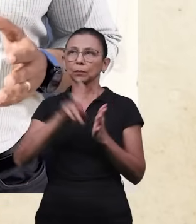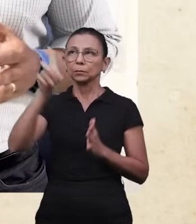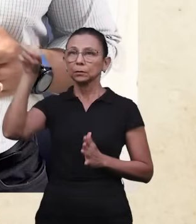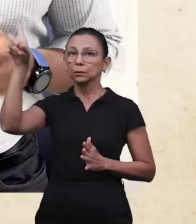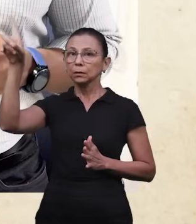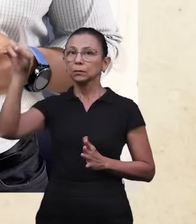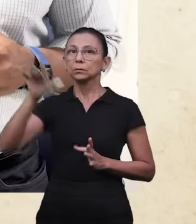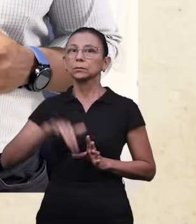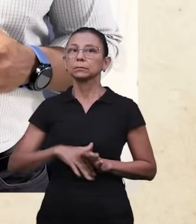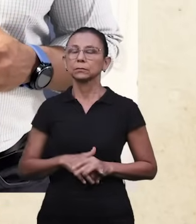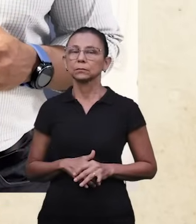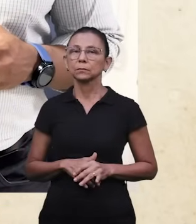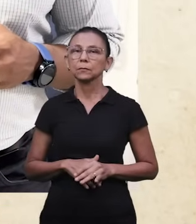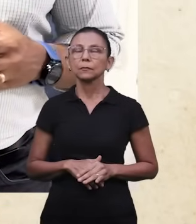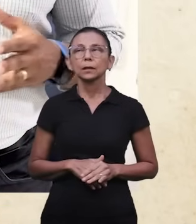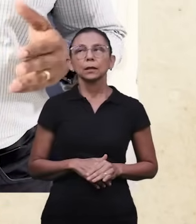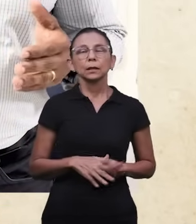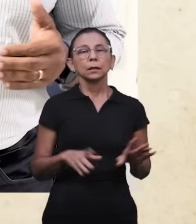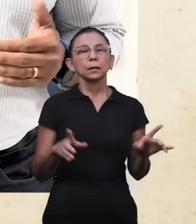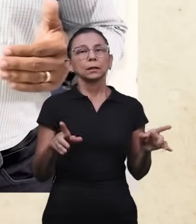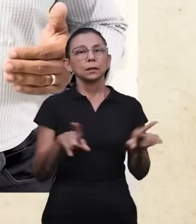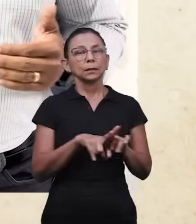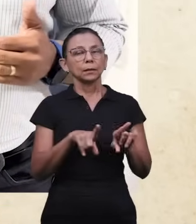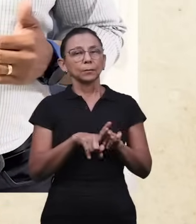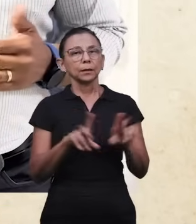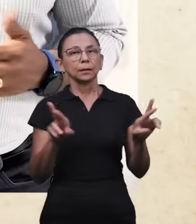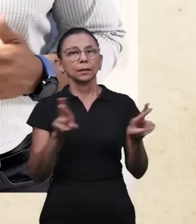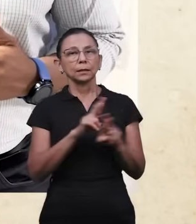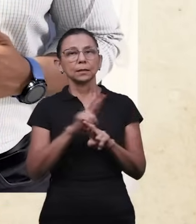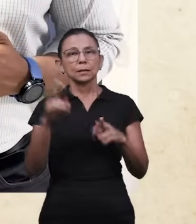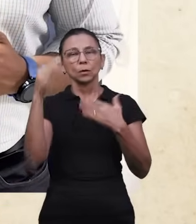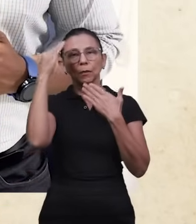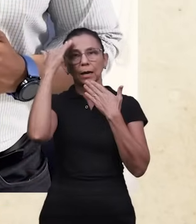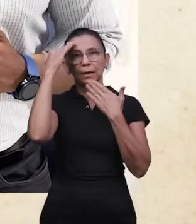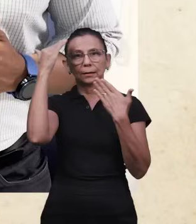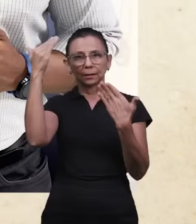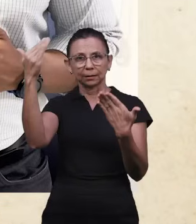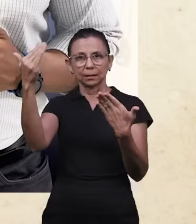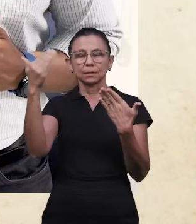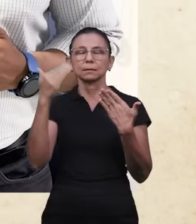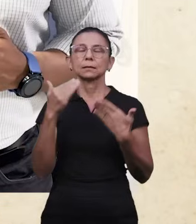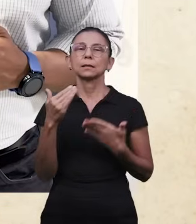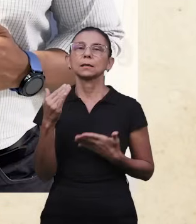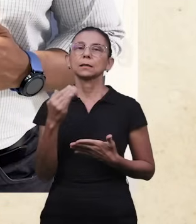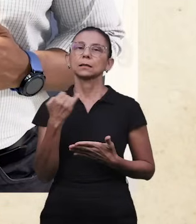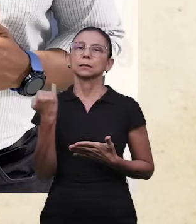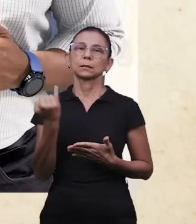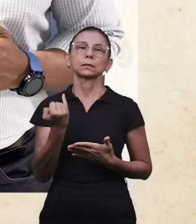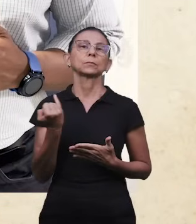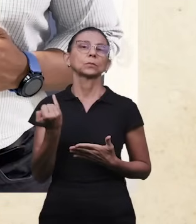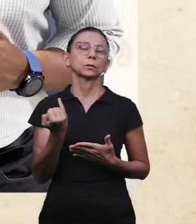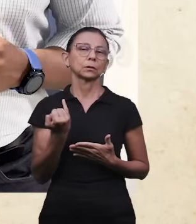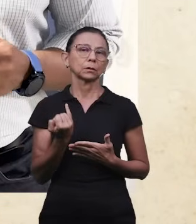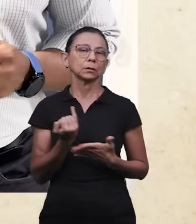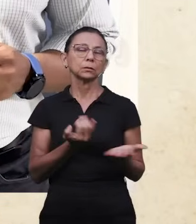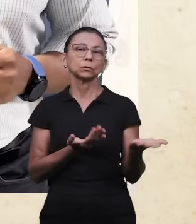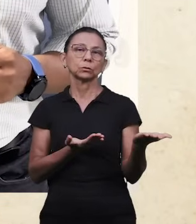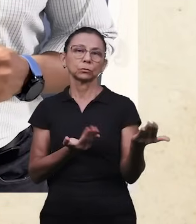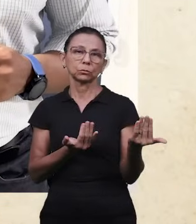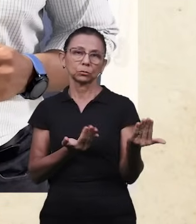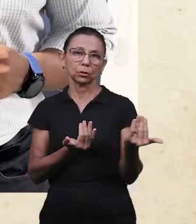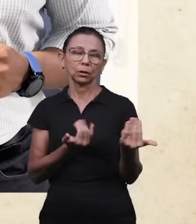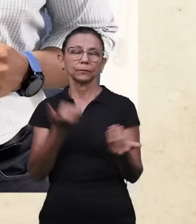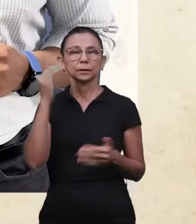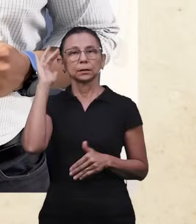nós falamos a respeito de gratidão, que está dentro desse aspecto de honrar, é muito importante que os